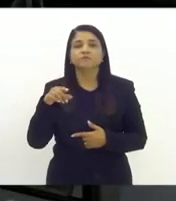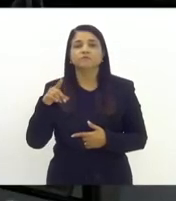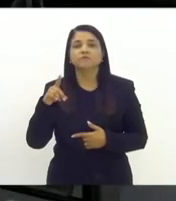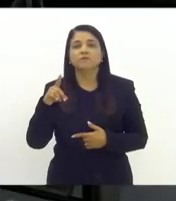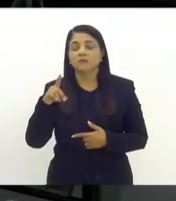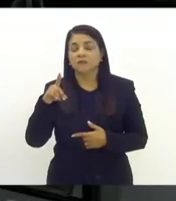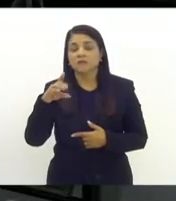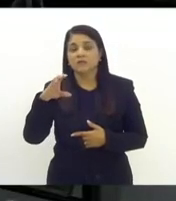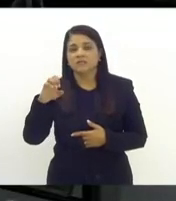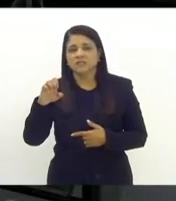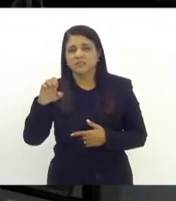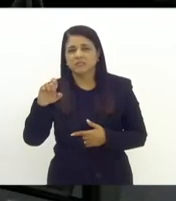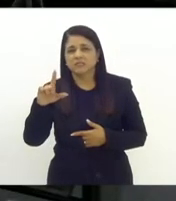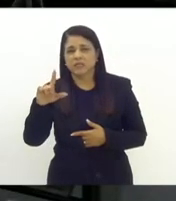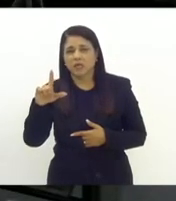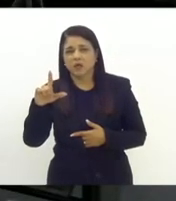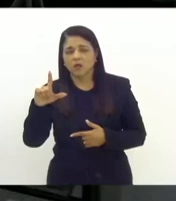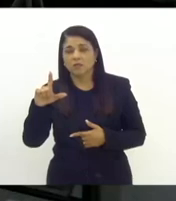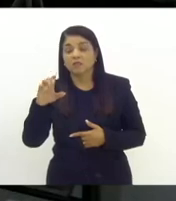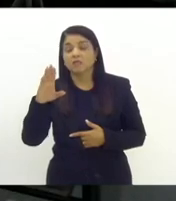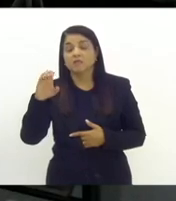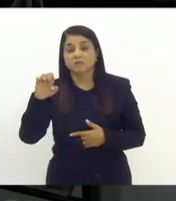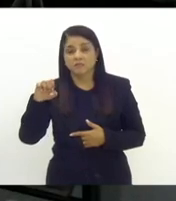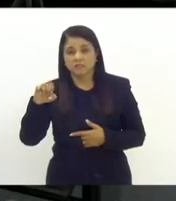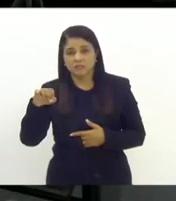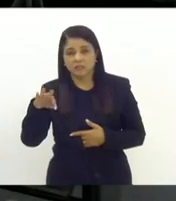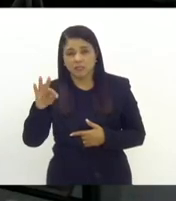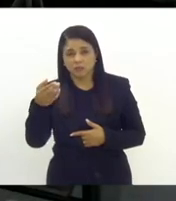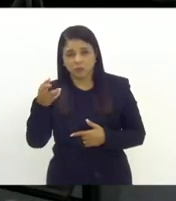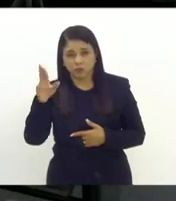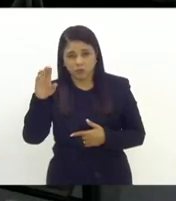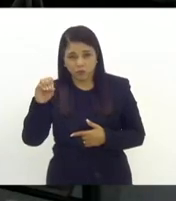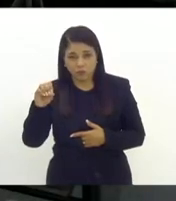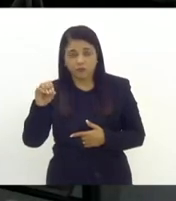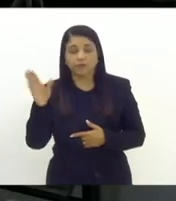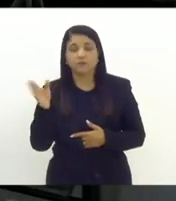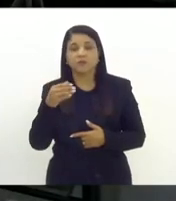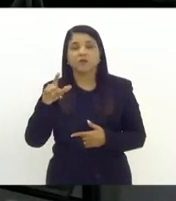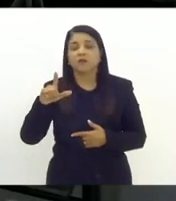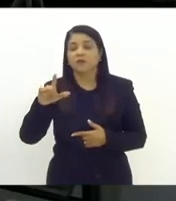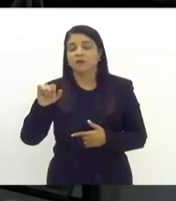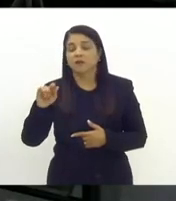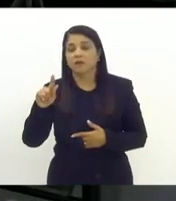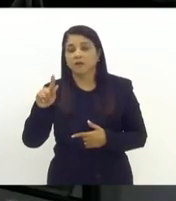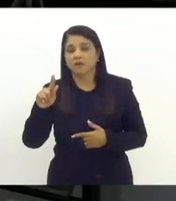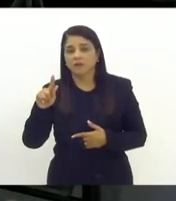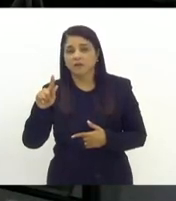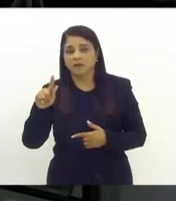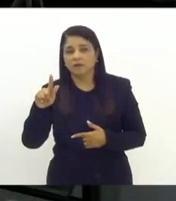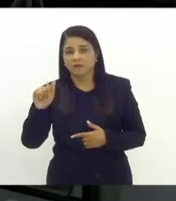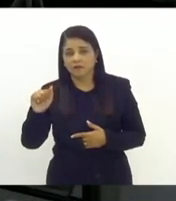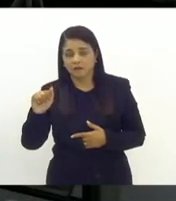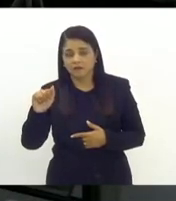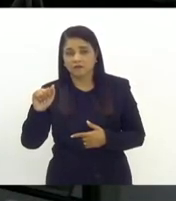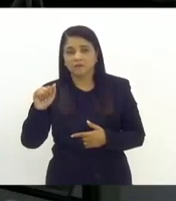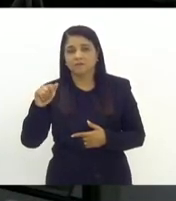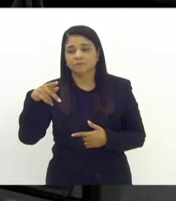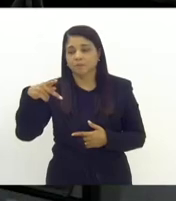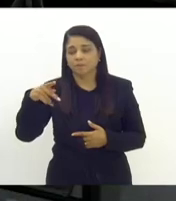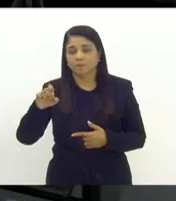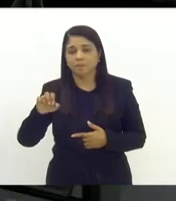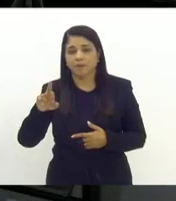centro da zona sul no centro da zona do Carlos Alberto